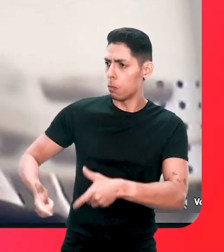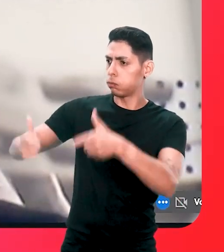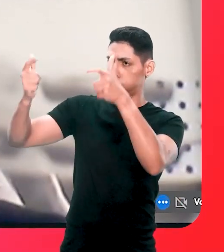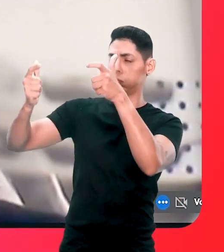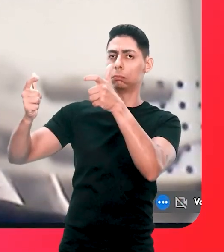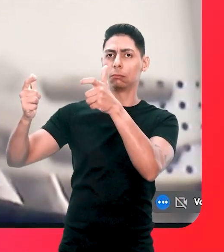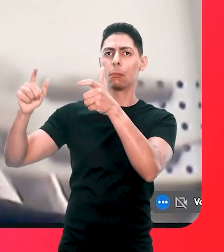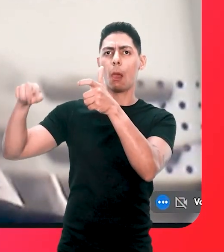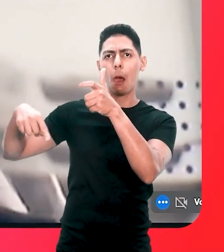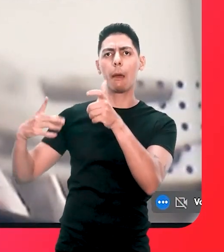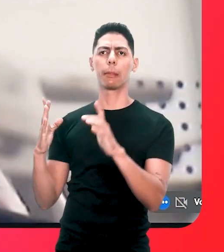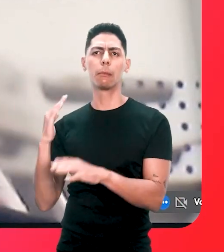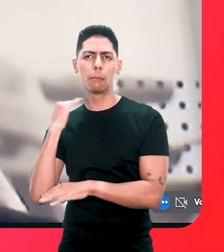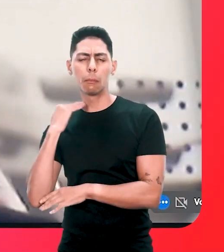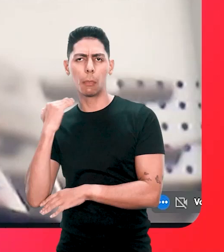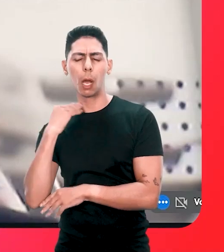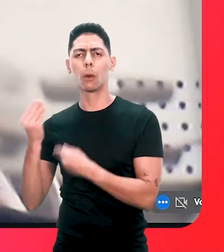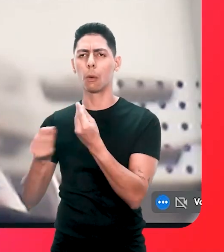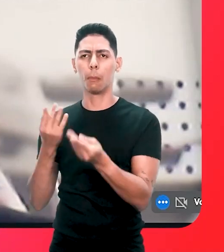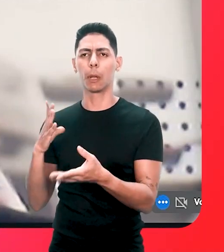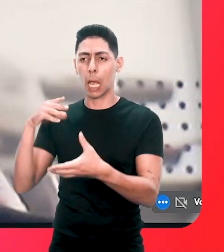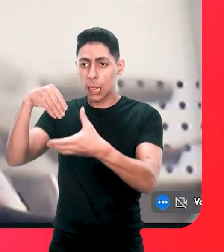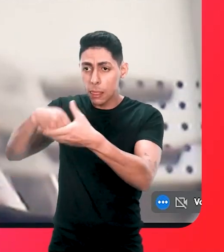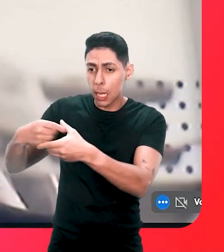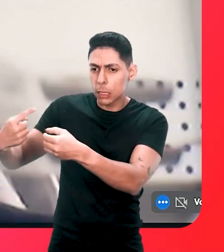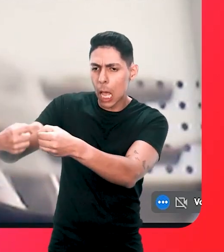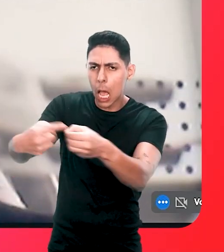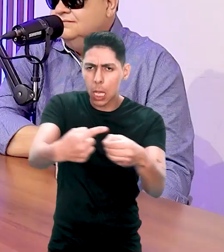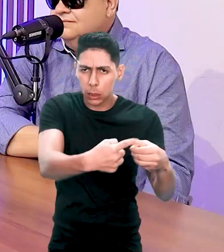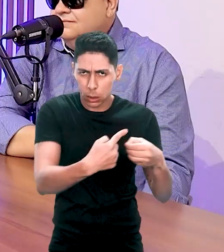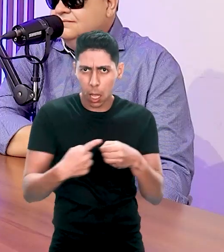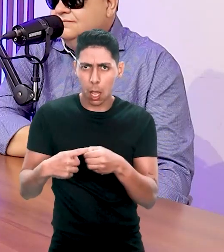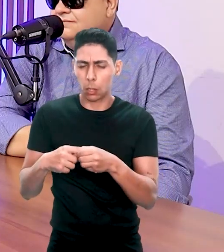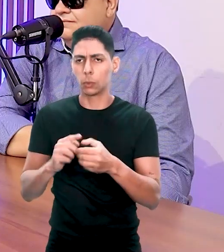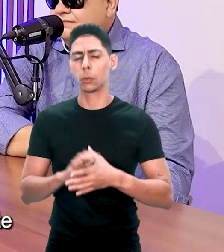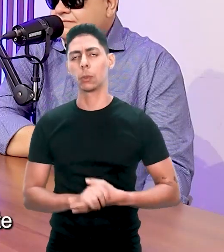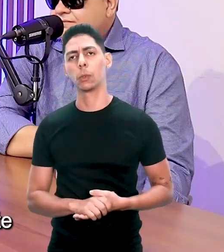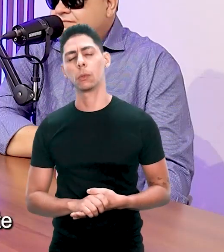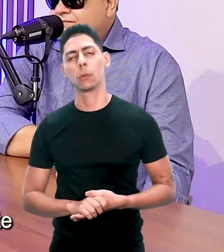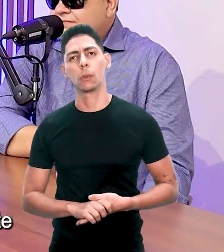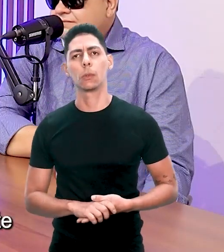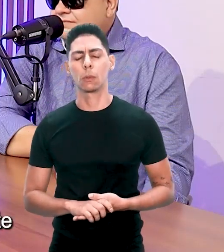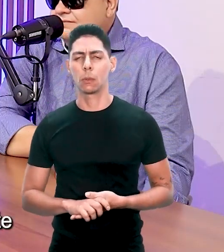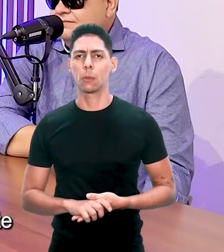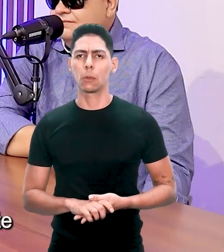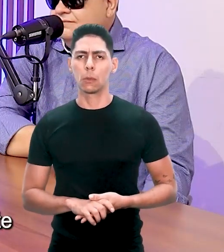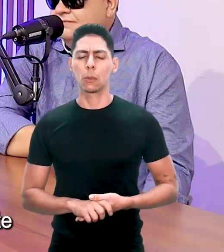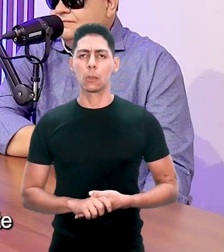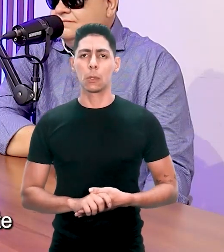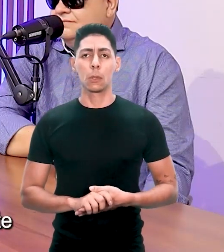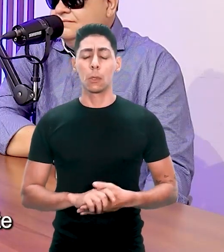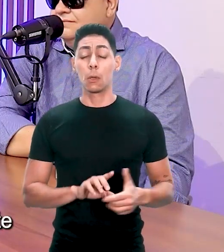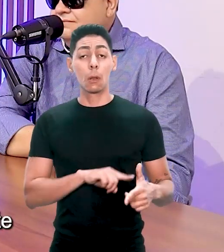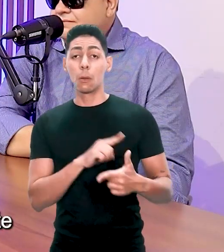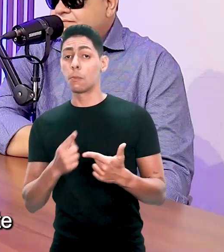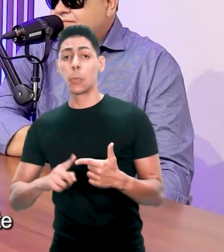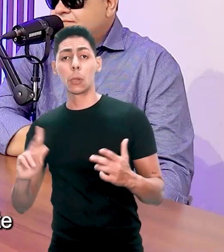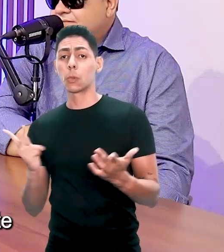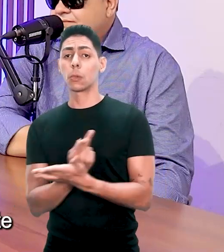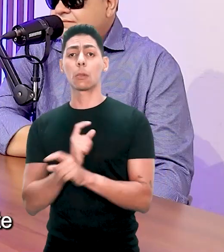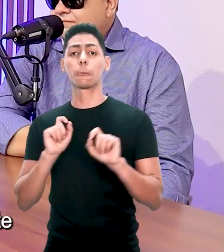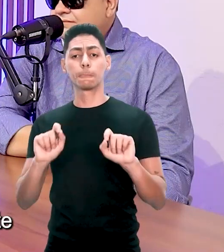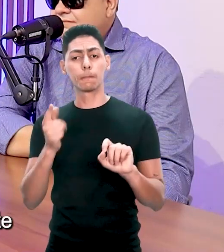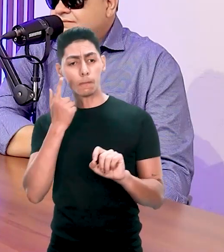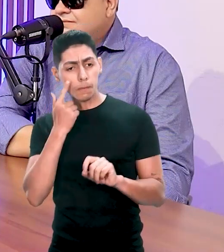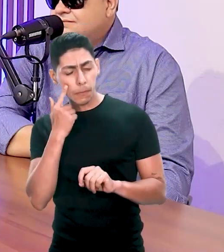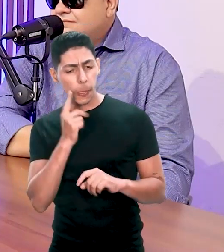agência bancária do Banco do Brasil pelo interior todo, né? E depois fazíamos o